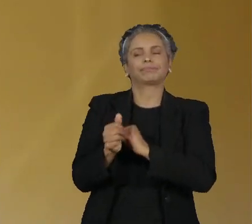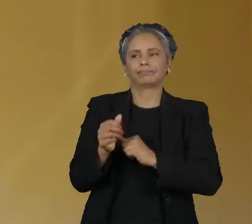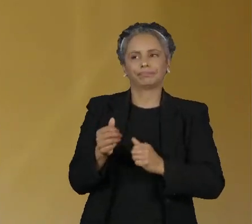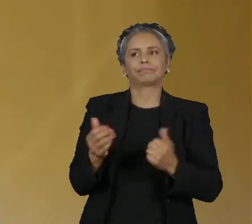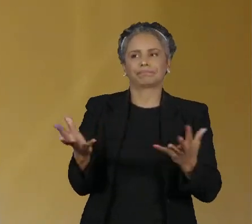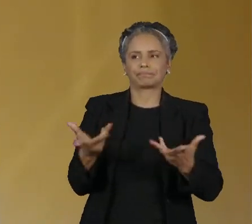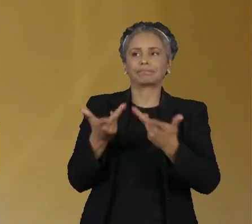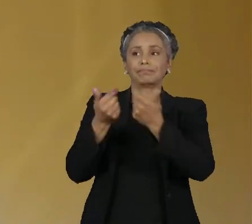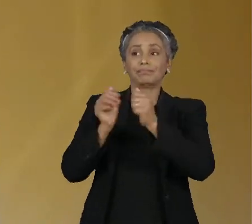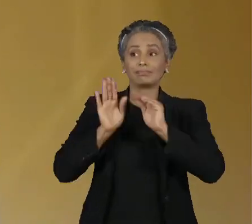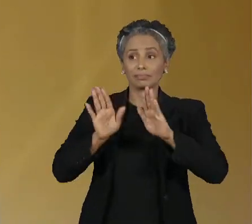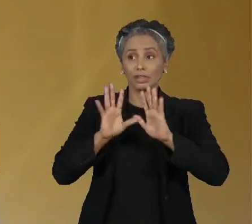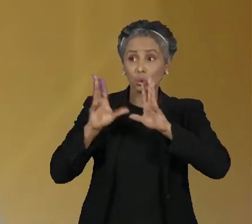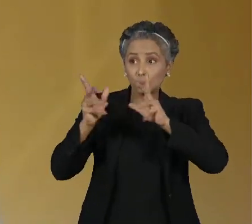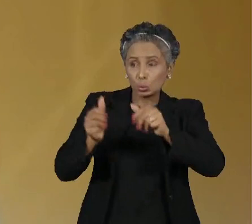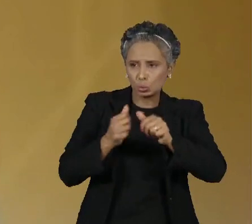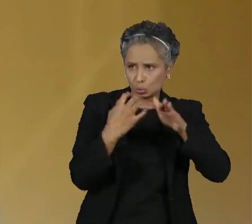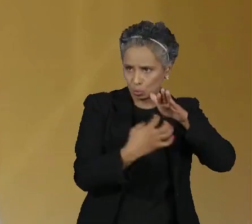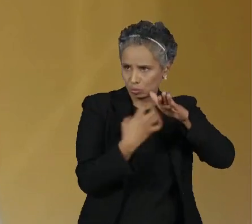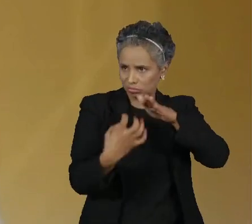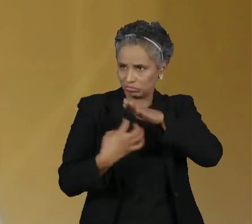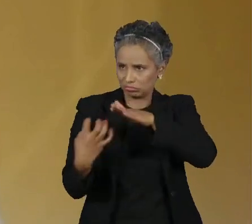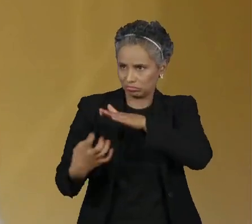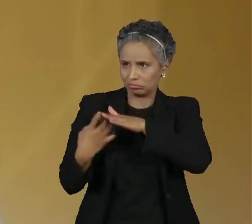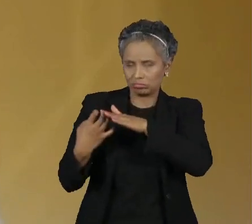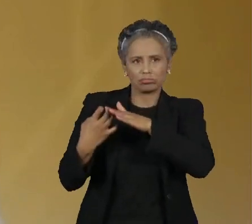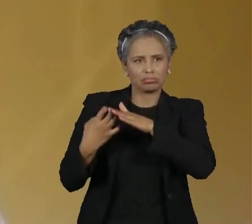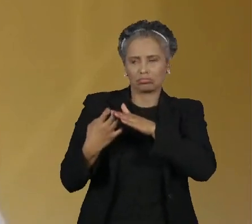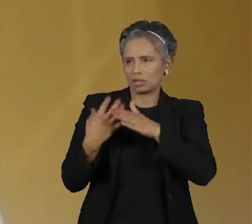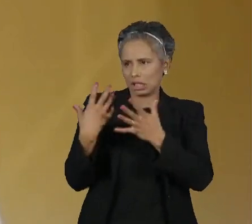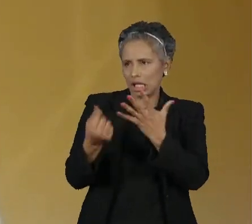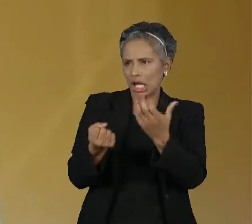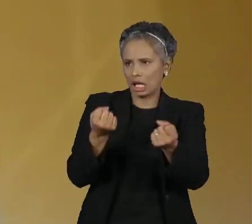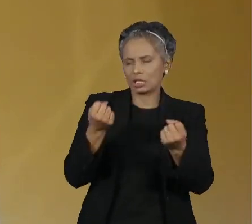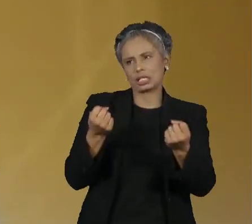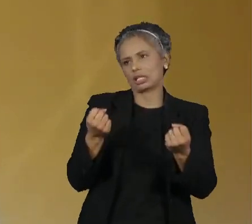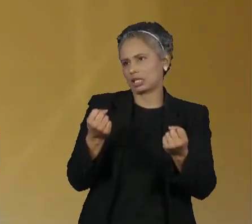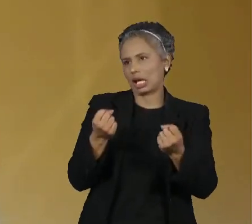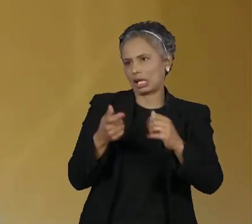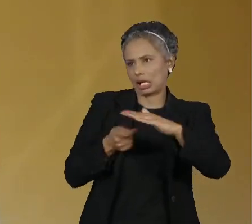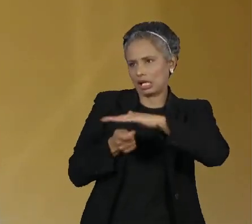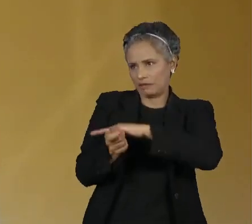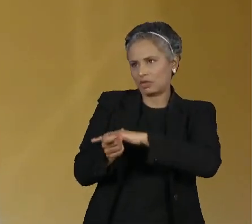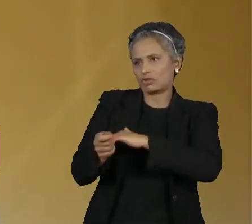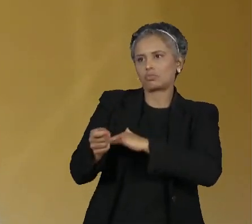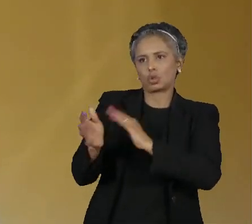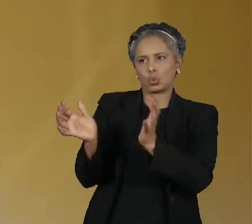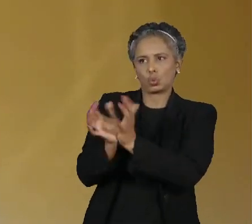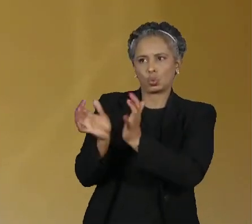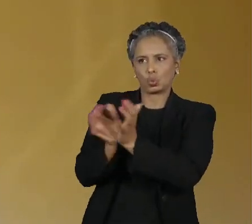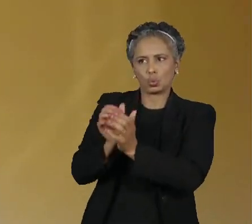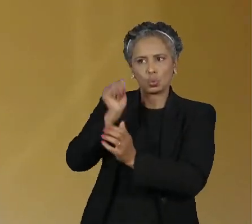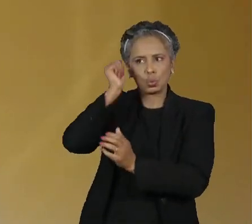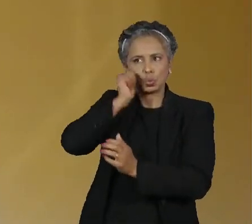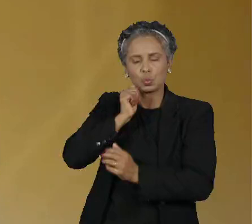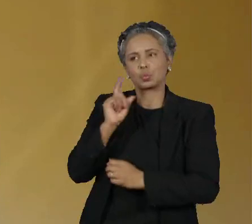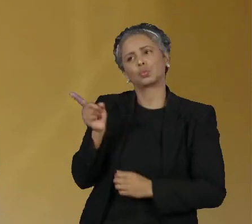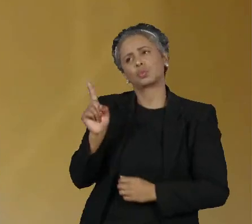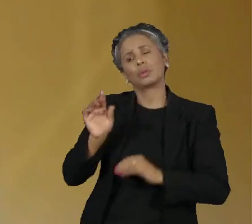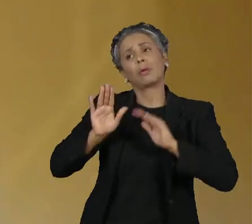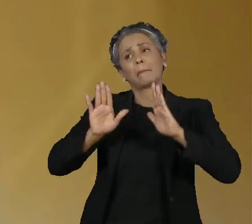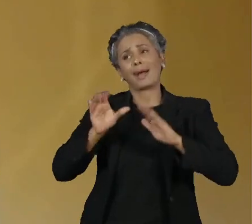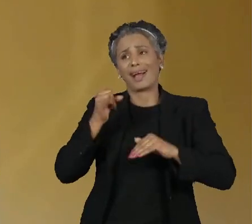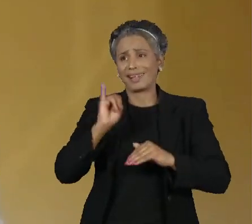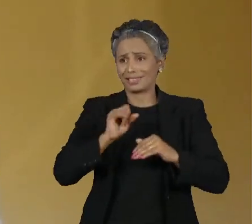mas o fato de ter a possibilidade de fazer isso já vai aumentar bastante,